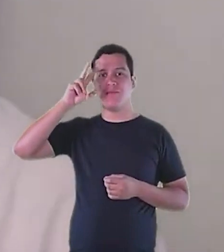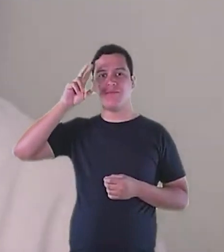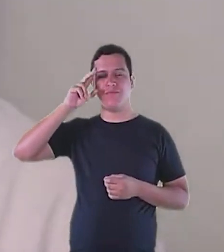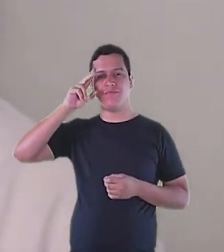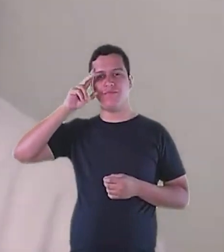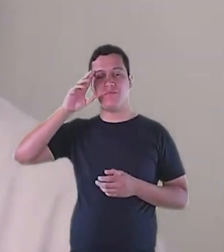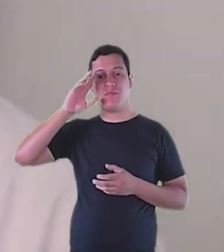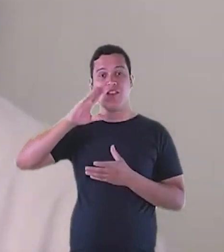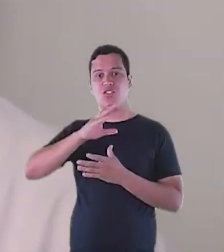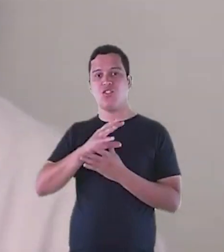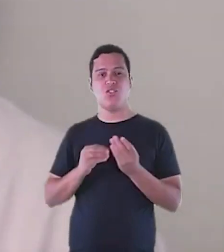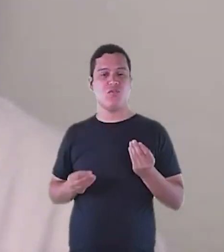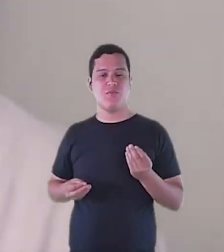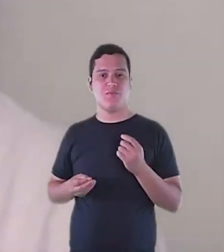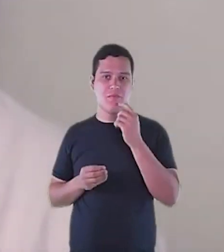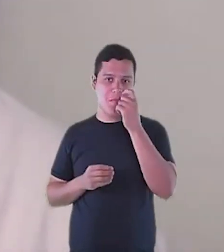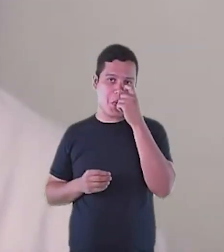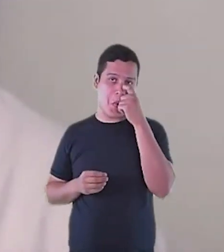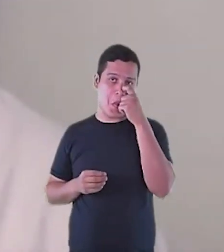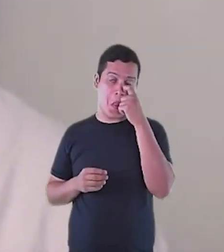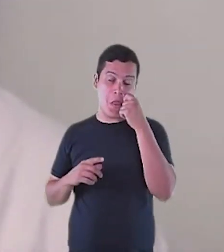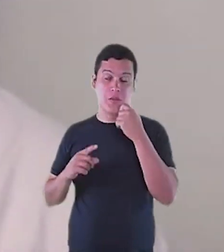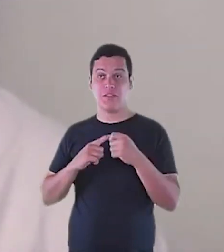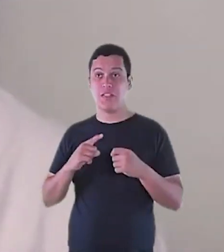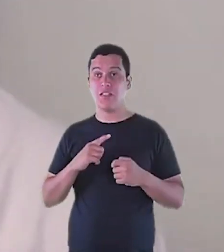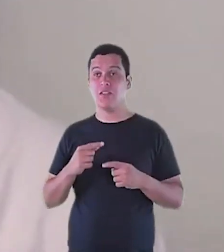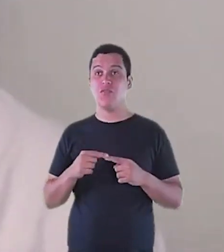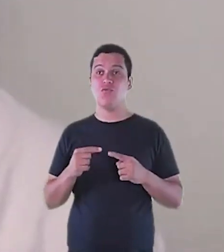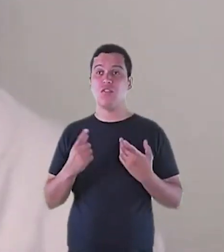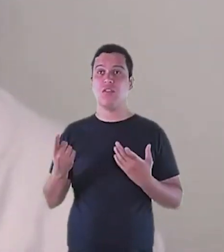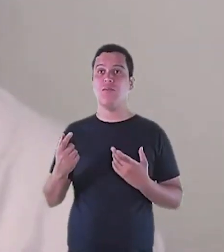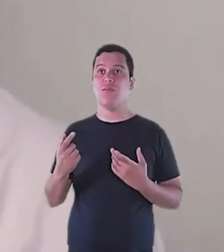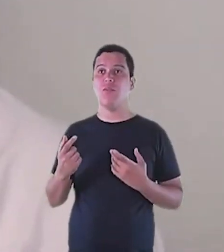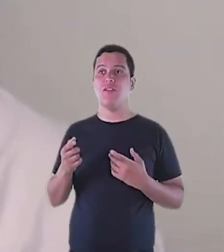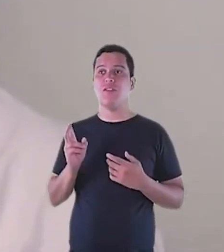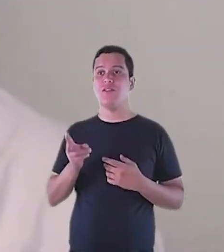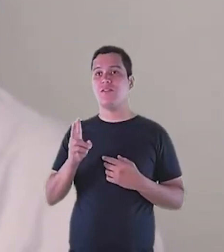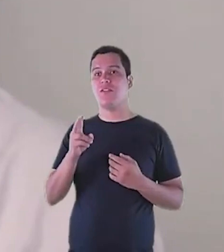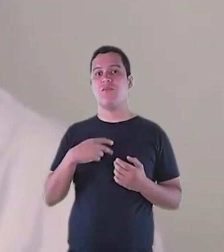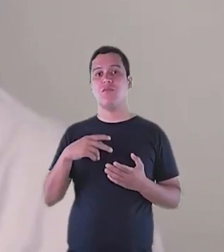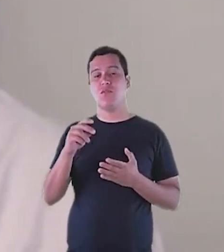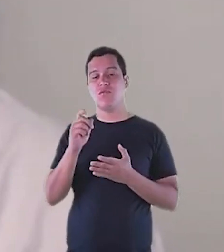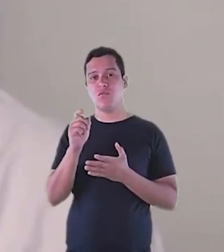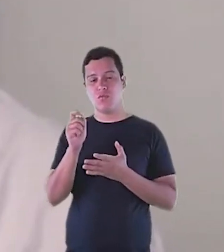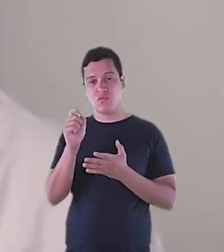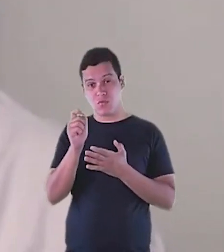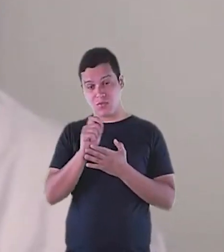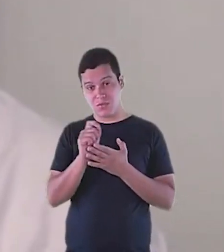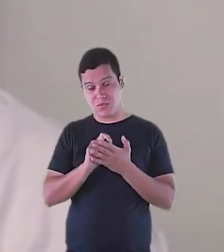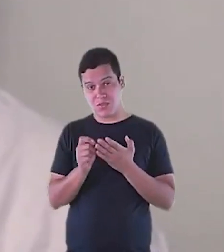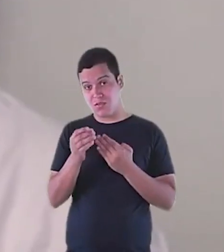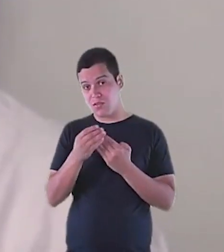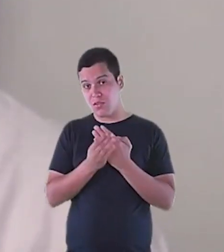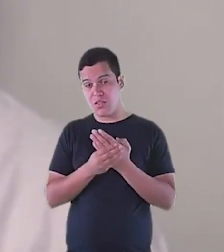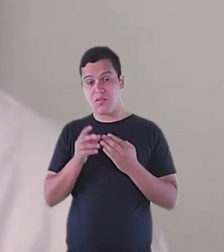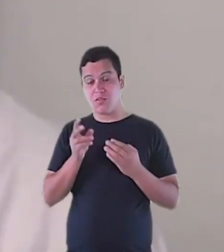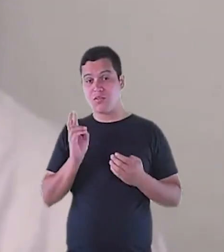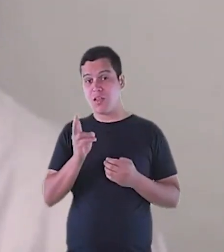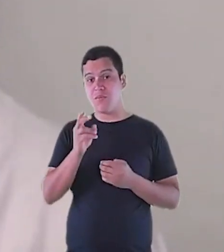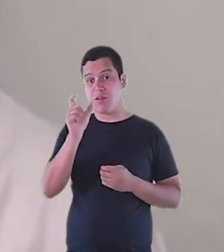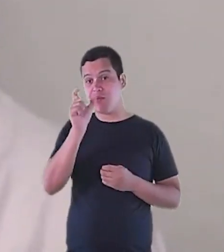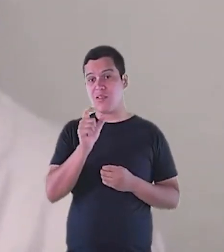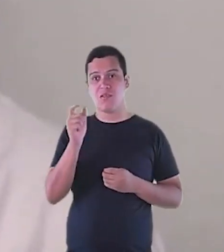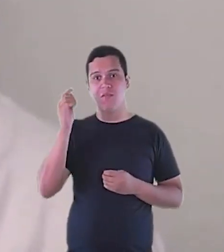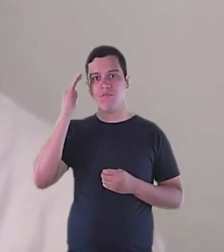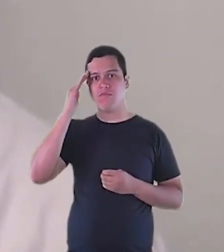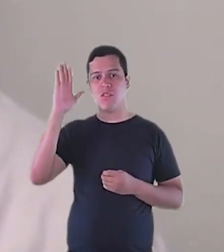exatamente isso que você falou. Existe um protagonismo branco, colonizador, europeu, que vende a